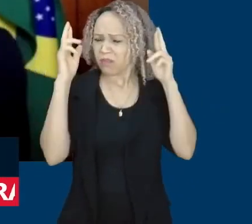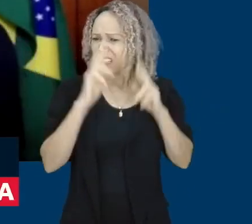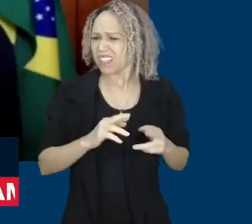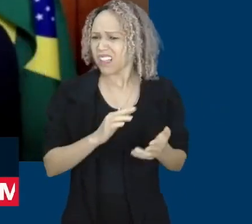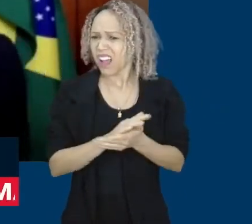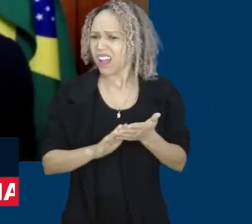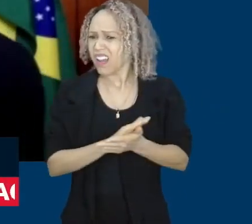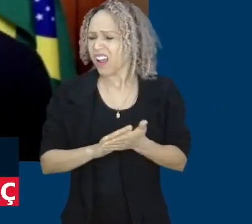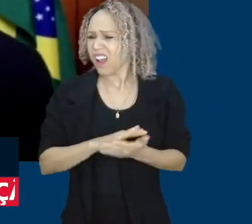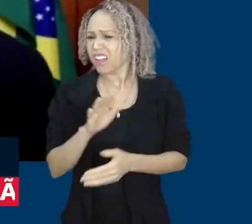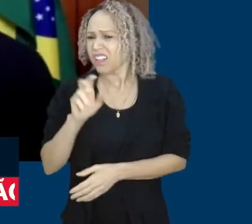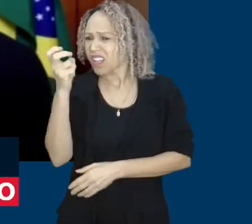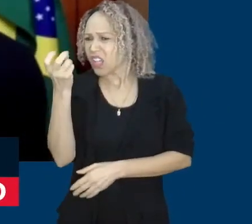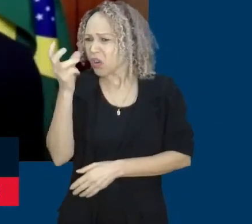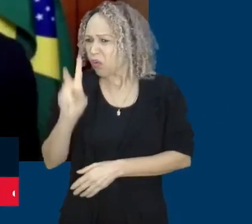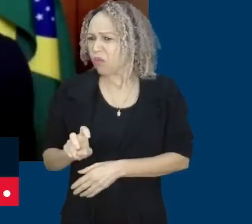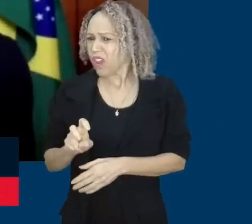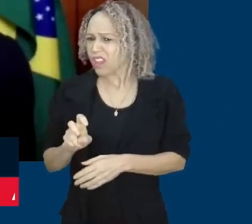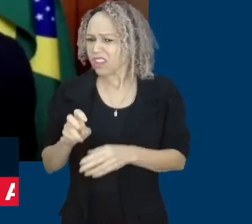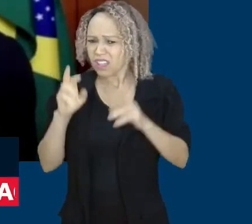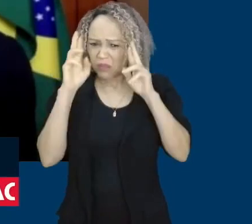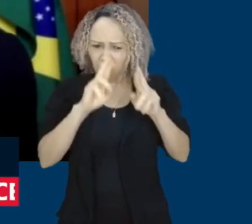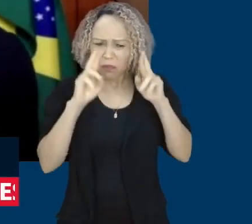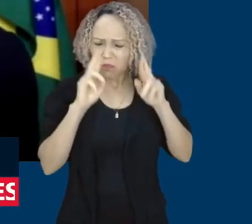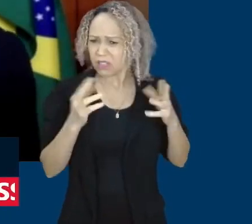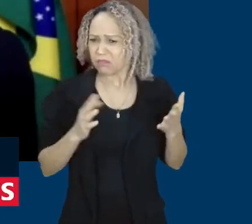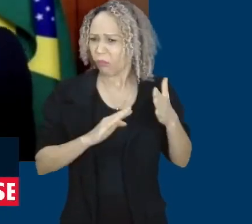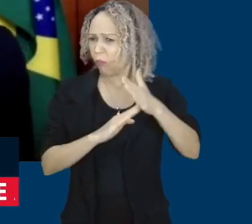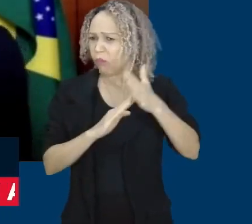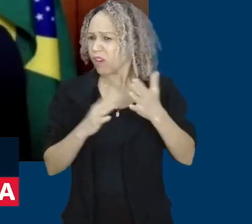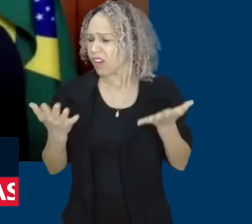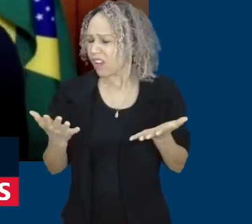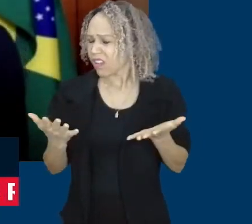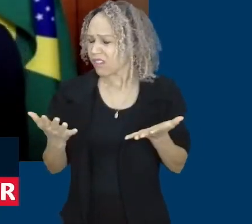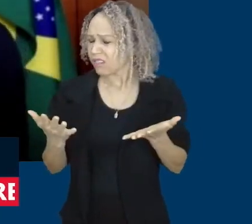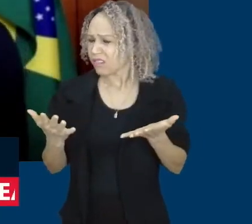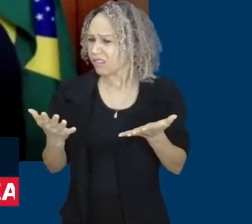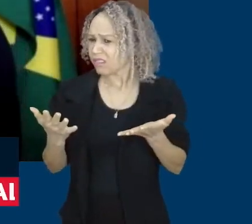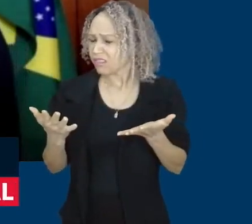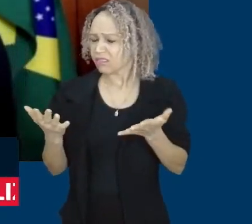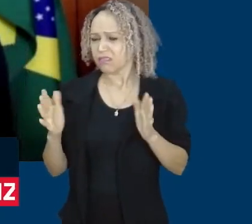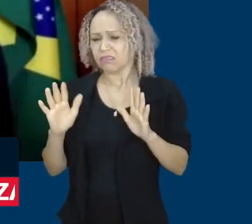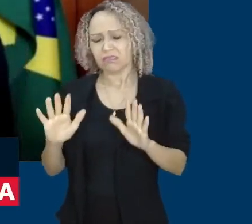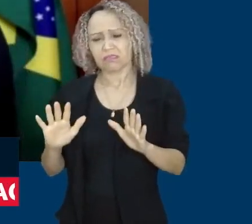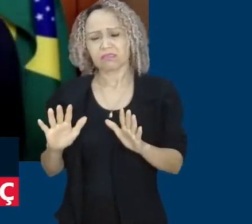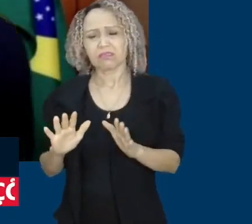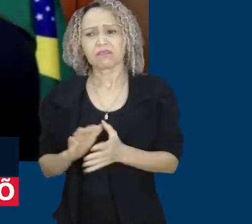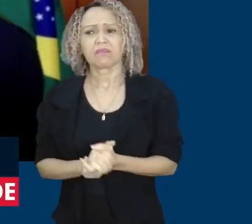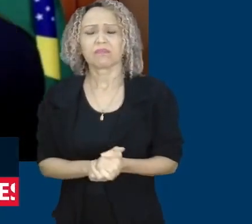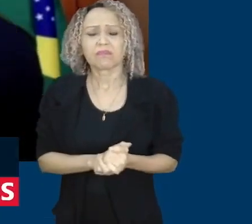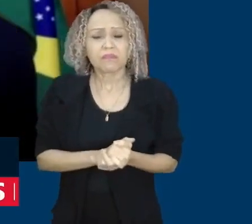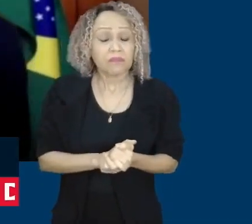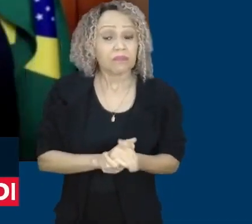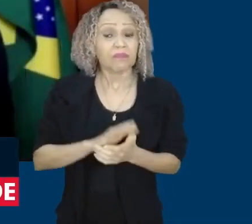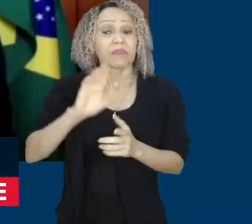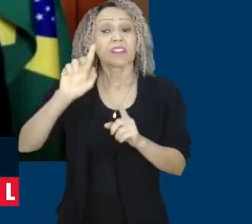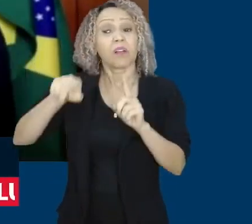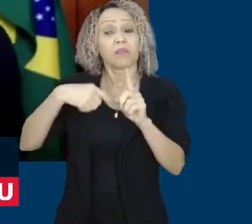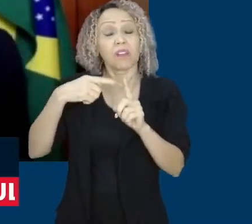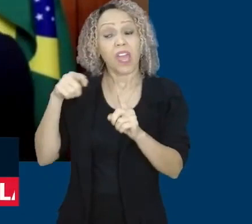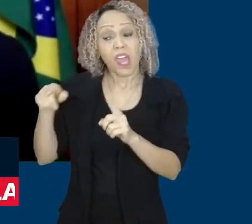universidades, para pagar a bolsa dos estudantes, eles terão que quebrar pela